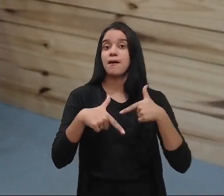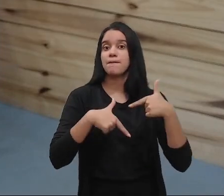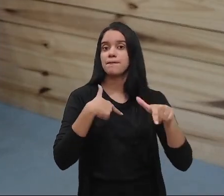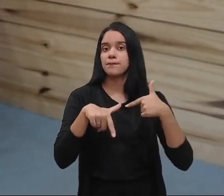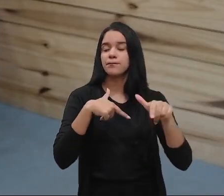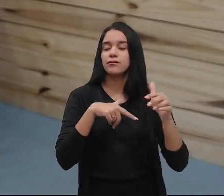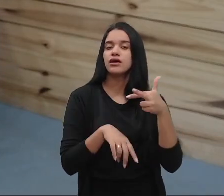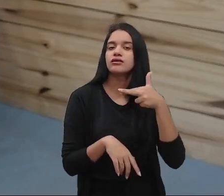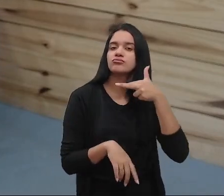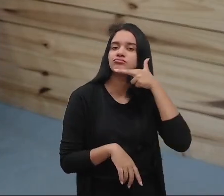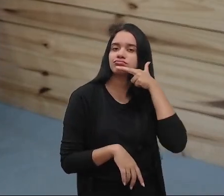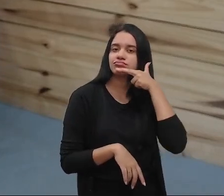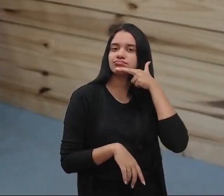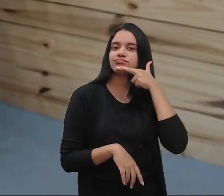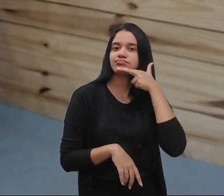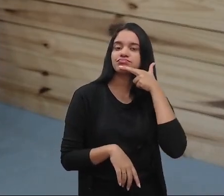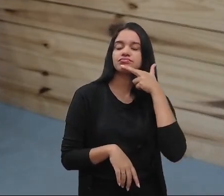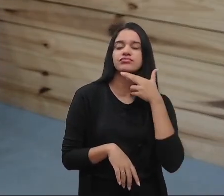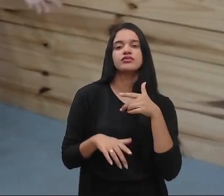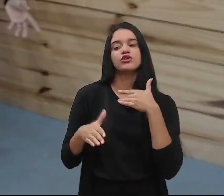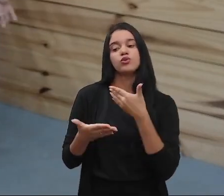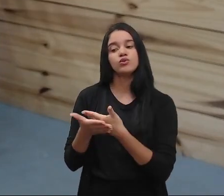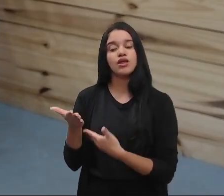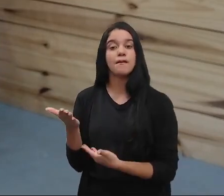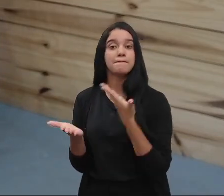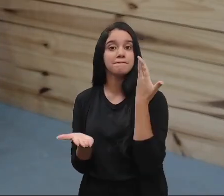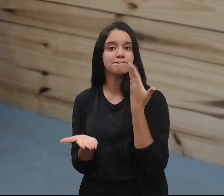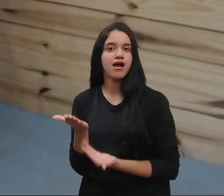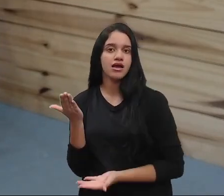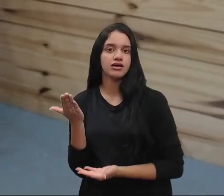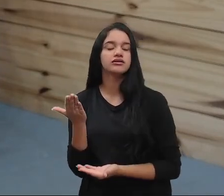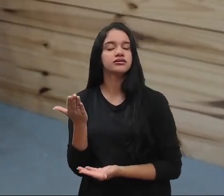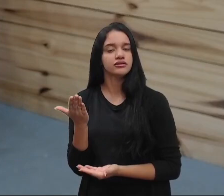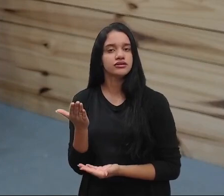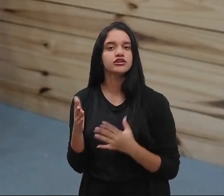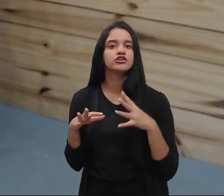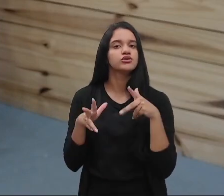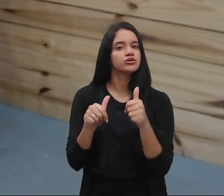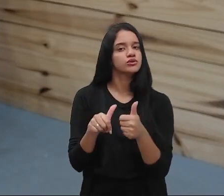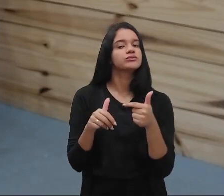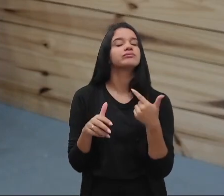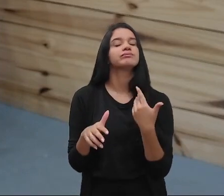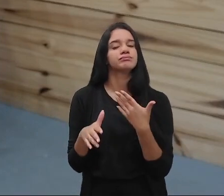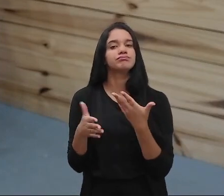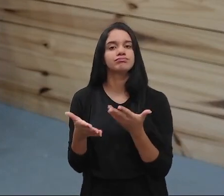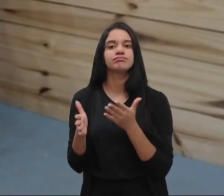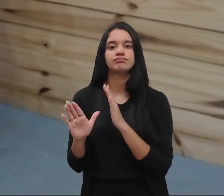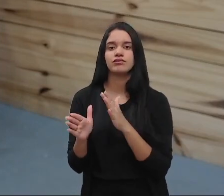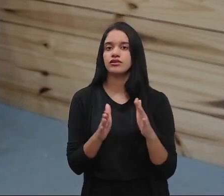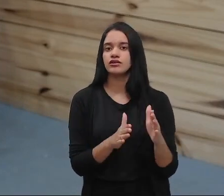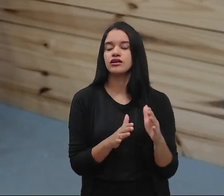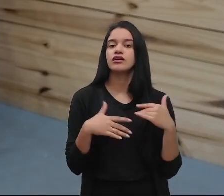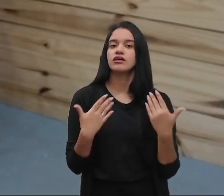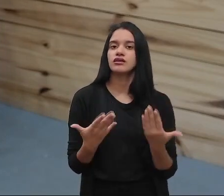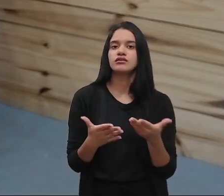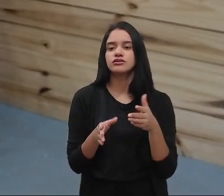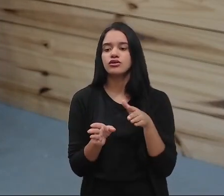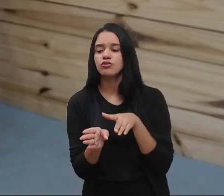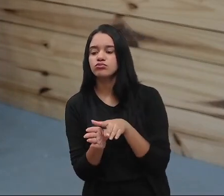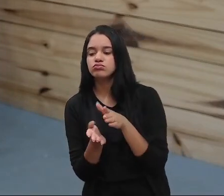acontece de fazer uma mudança e tem que fazer todo um processo. Então, a gente que está